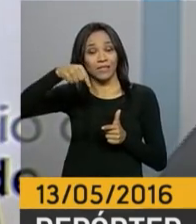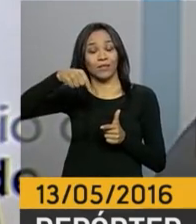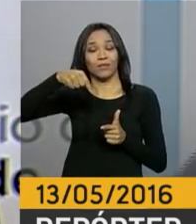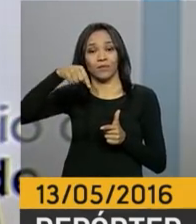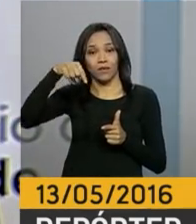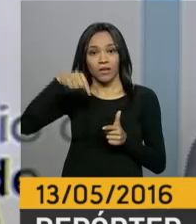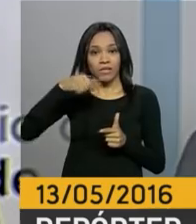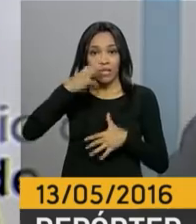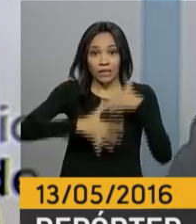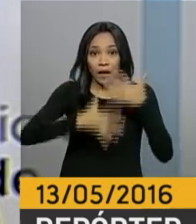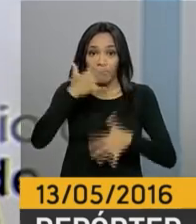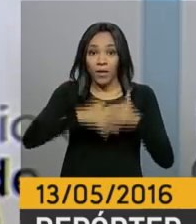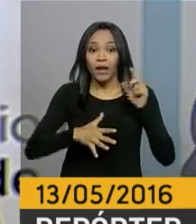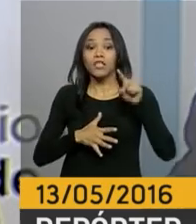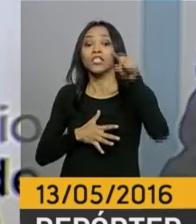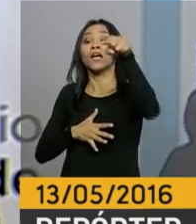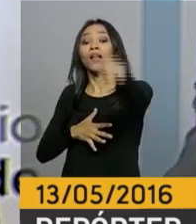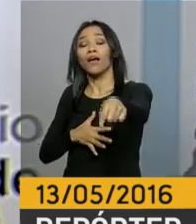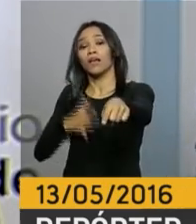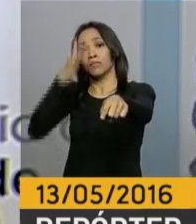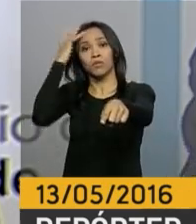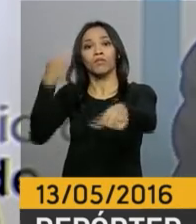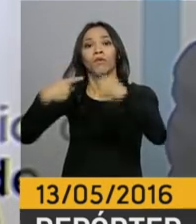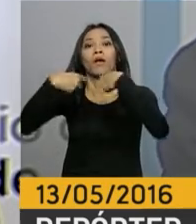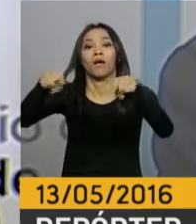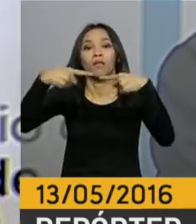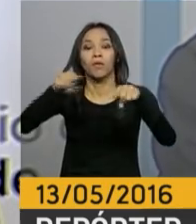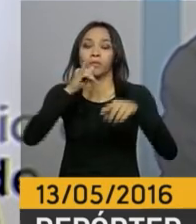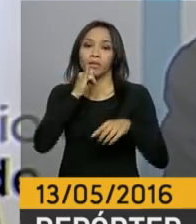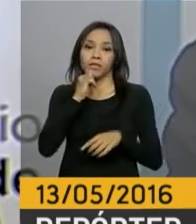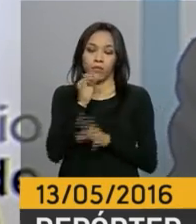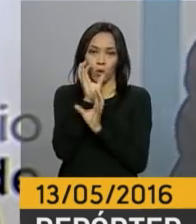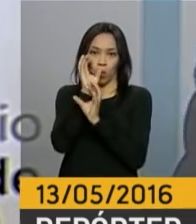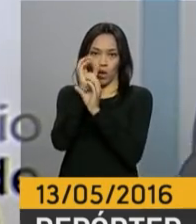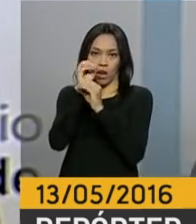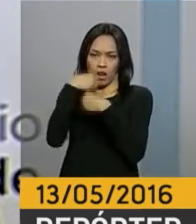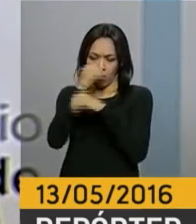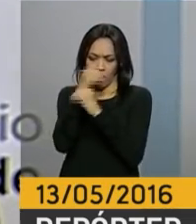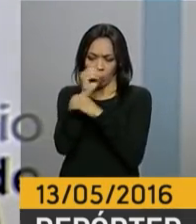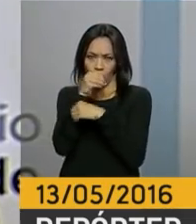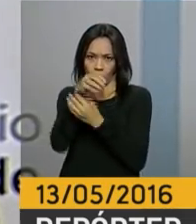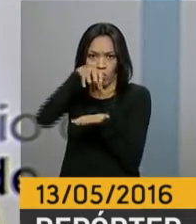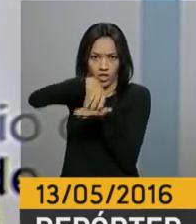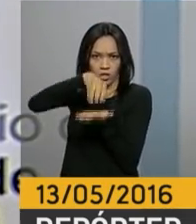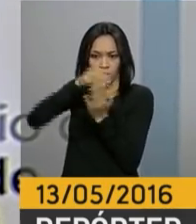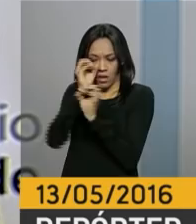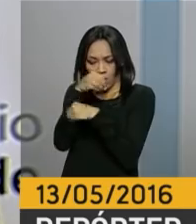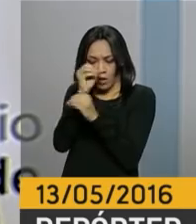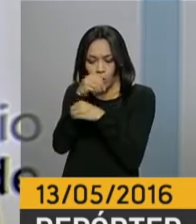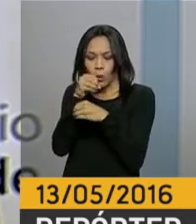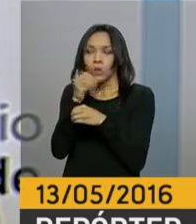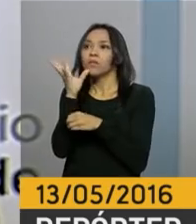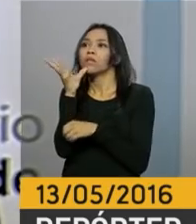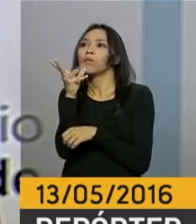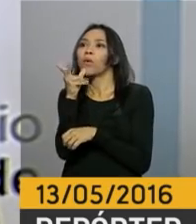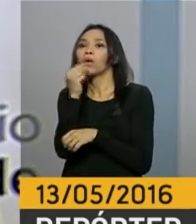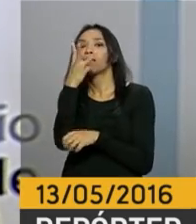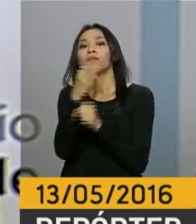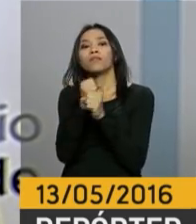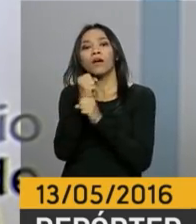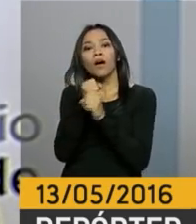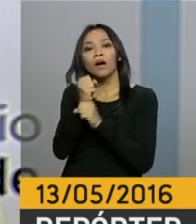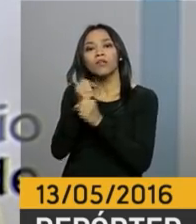um laboratório leva 3 anos para aprovar né uma instalação ou para aprovar um novo medicamento